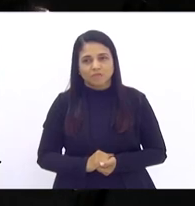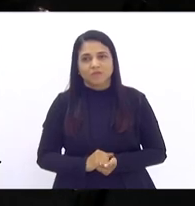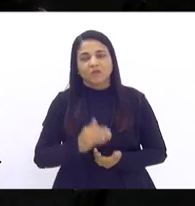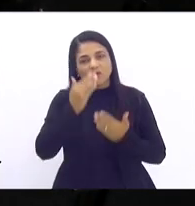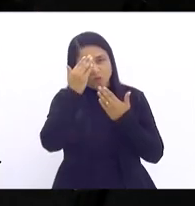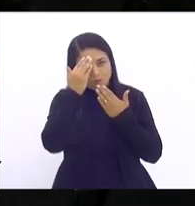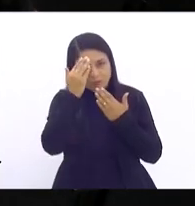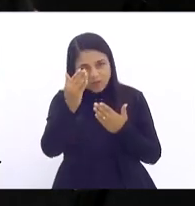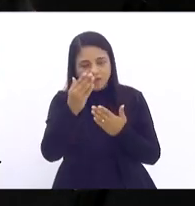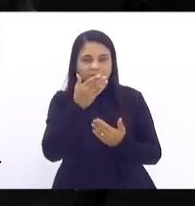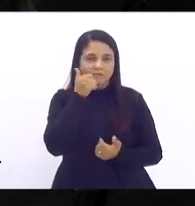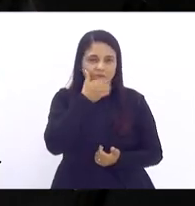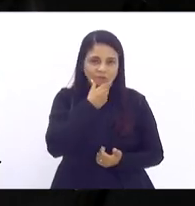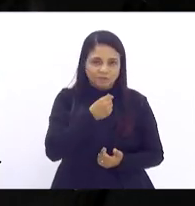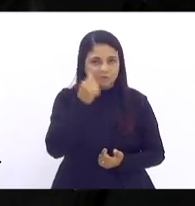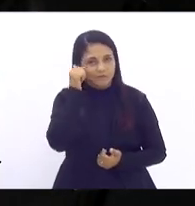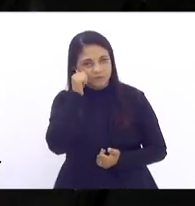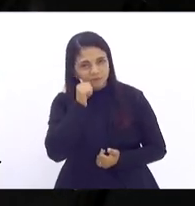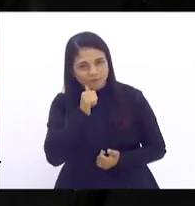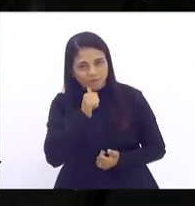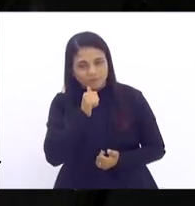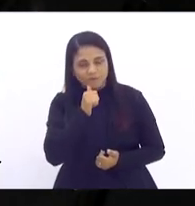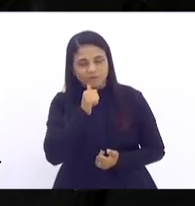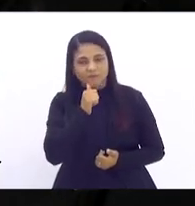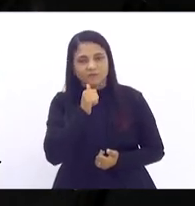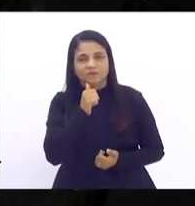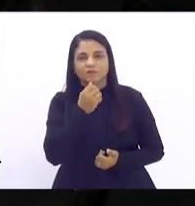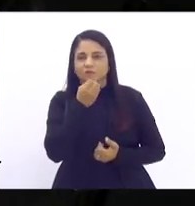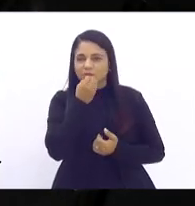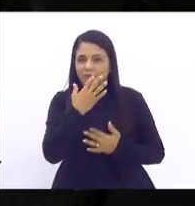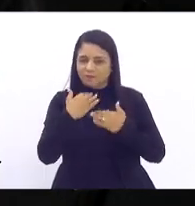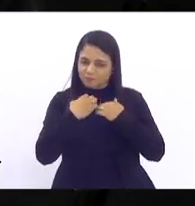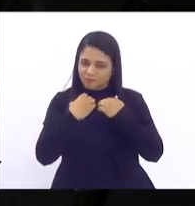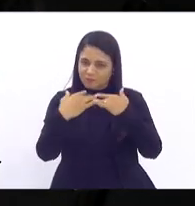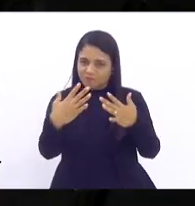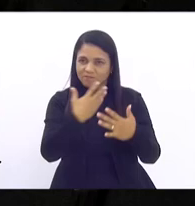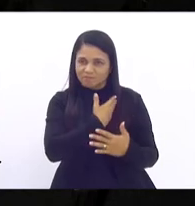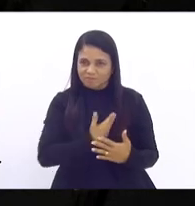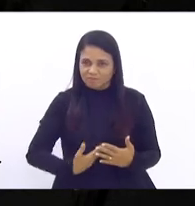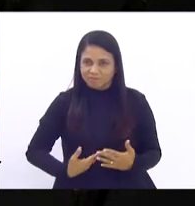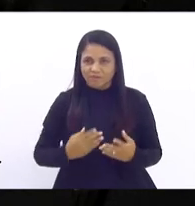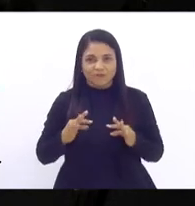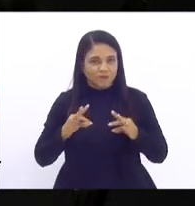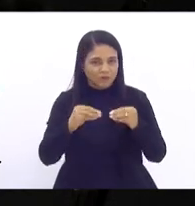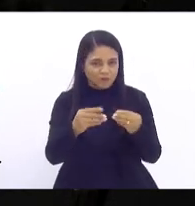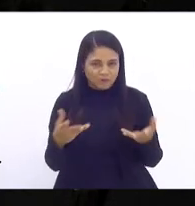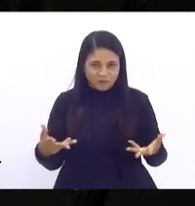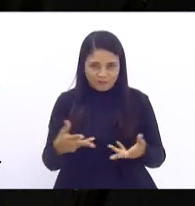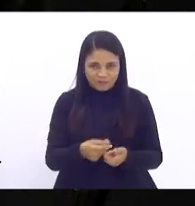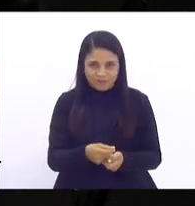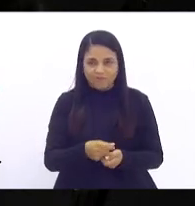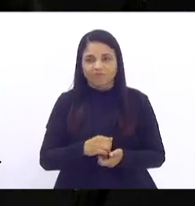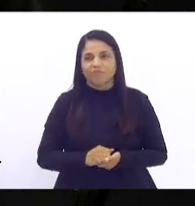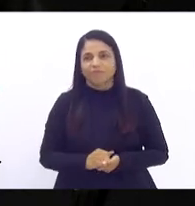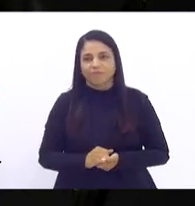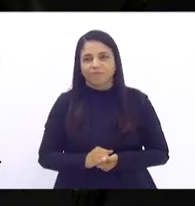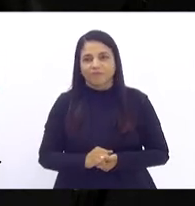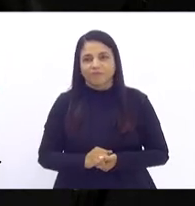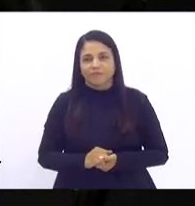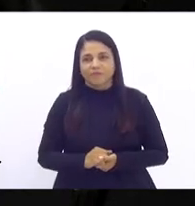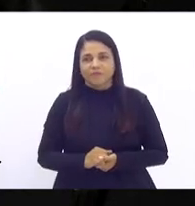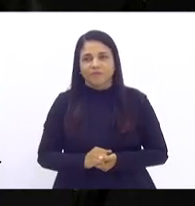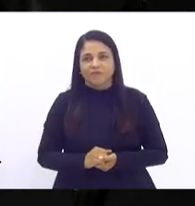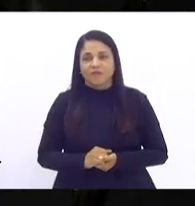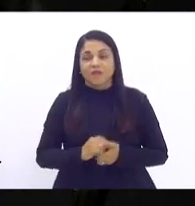Muito obrigado a senhoras e senhores uma excelente audiência pública para todos a assembleia fica fica alegre